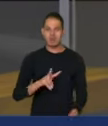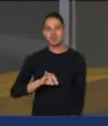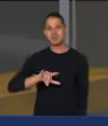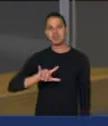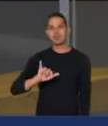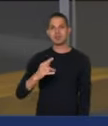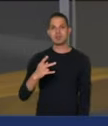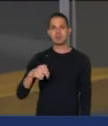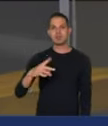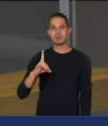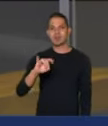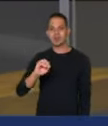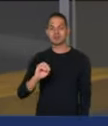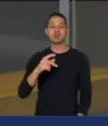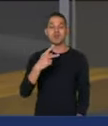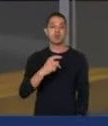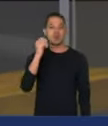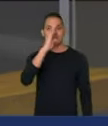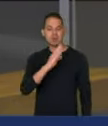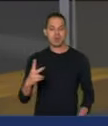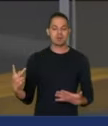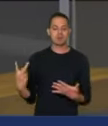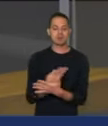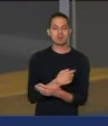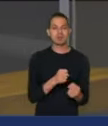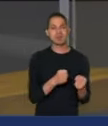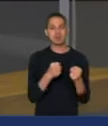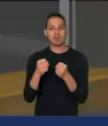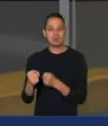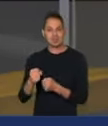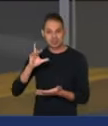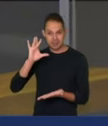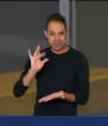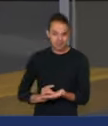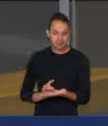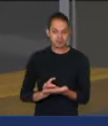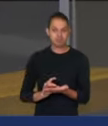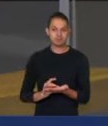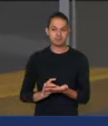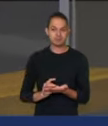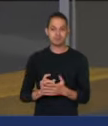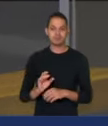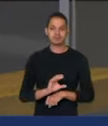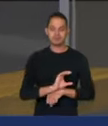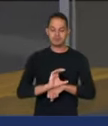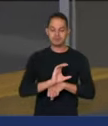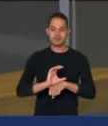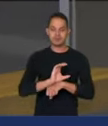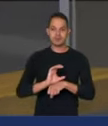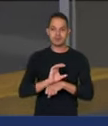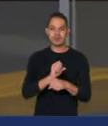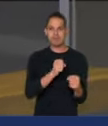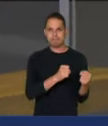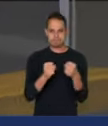e da república que vem acontecendo por um poder que, na literalidade da Constituição, nem é um